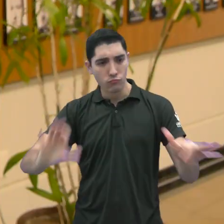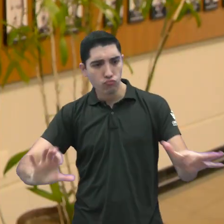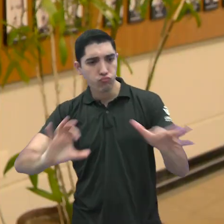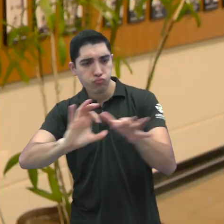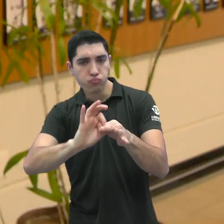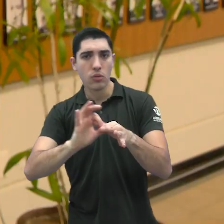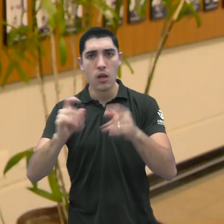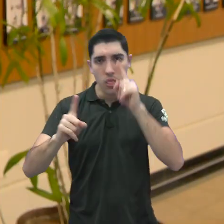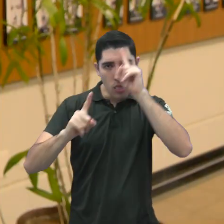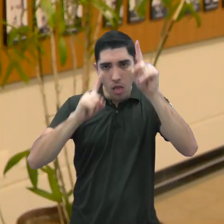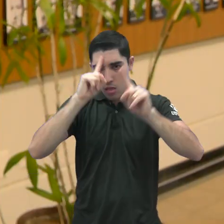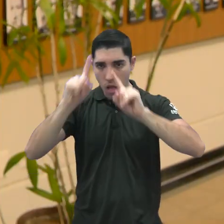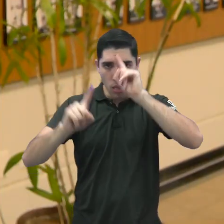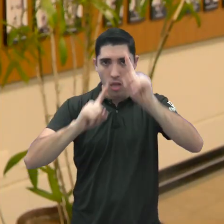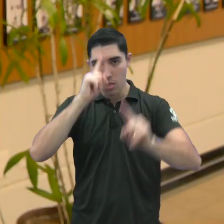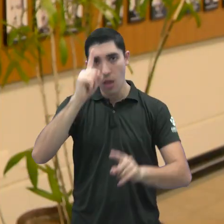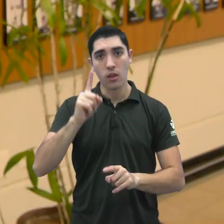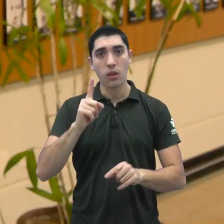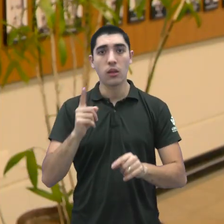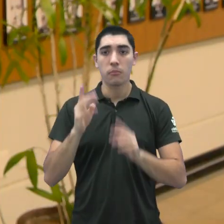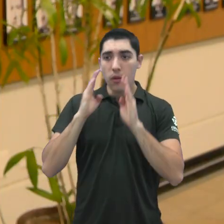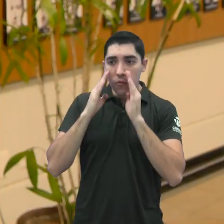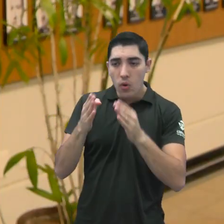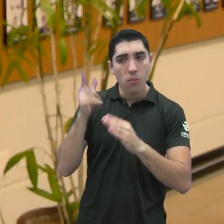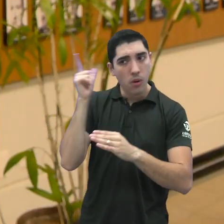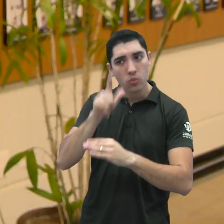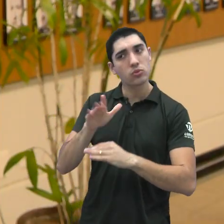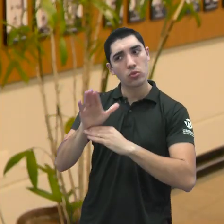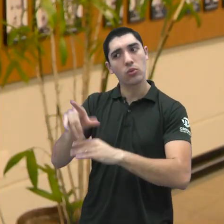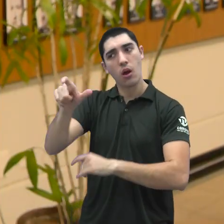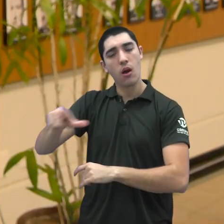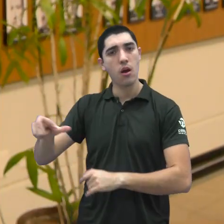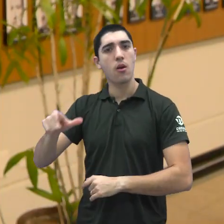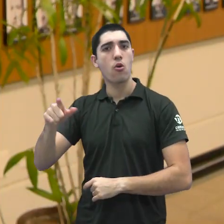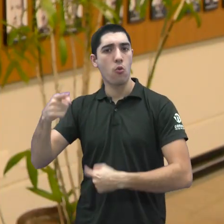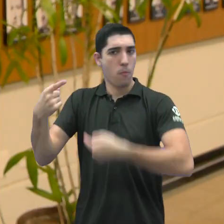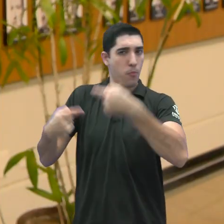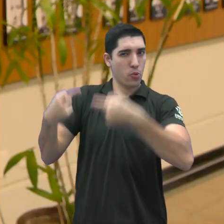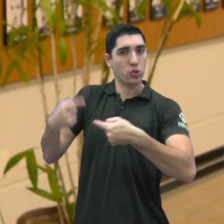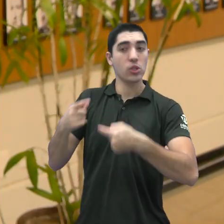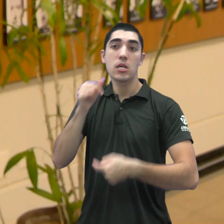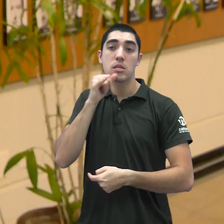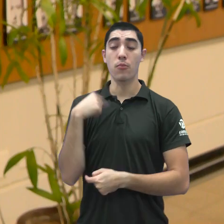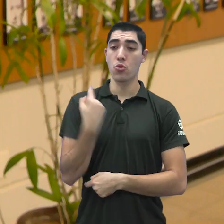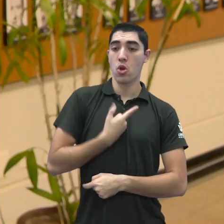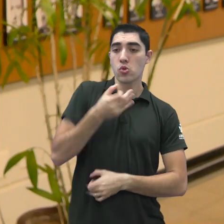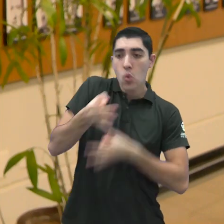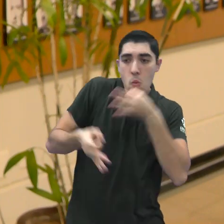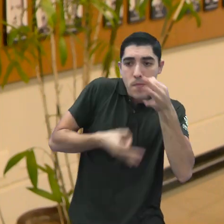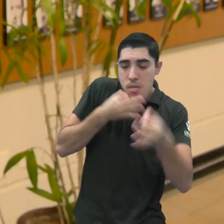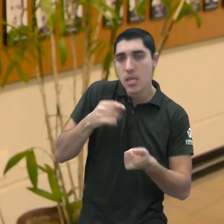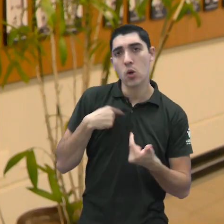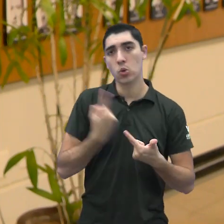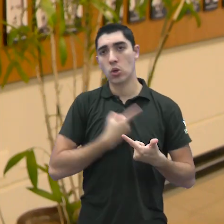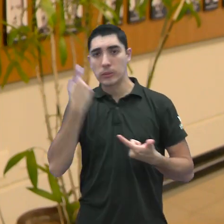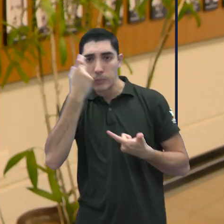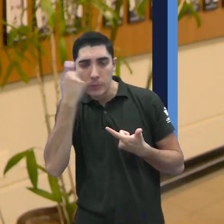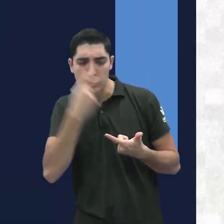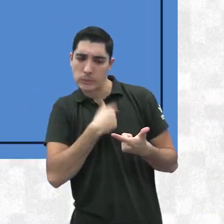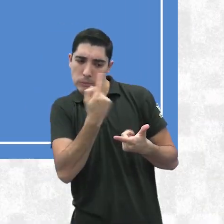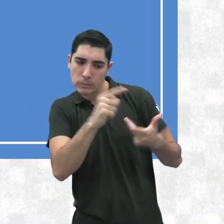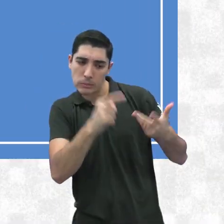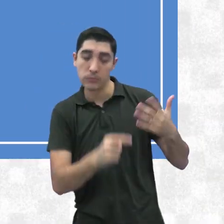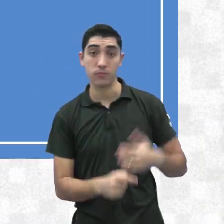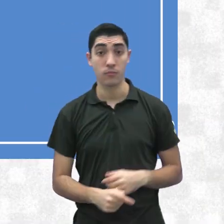experiências muito bacanas para a nossa juventude e também para os políticos, que conseguem ouvir mais os nossos desejos, aspirações e preocupações.